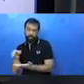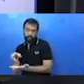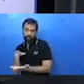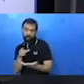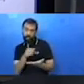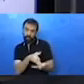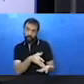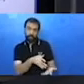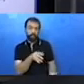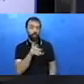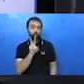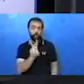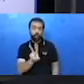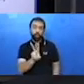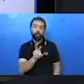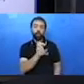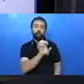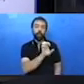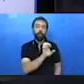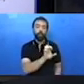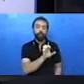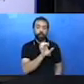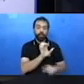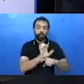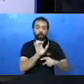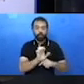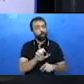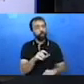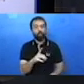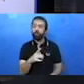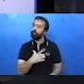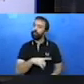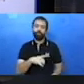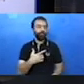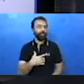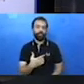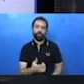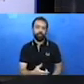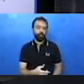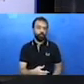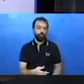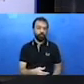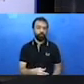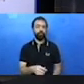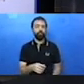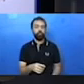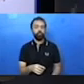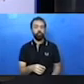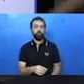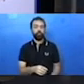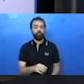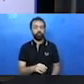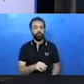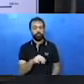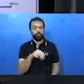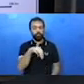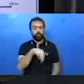quer dizer, dois estados. Não tinha o Mato Grosso do Sul e não tinha o Tocantins.